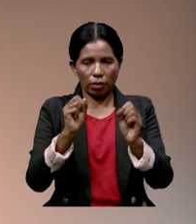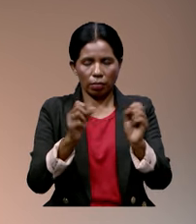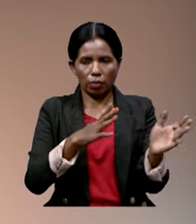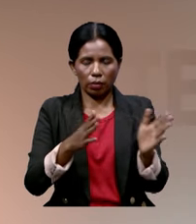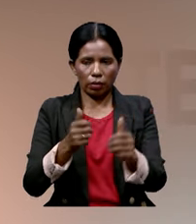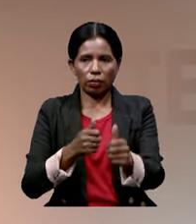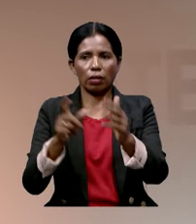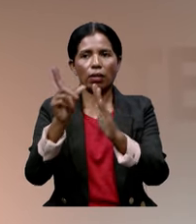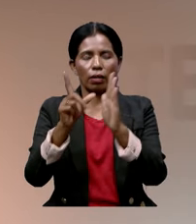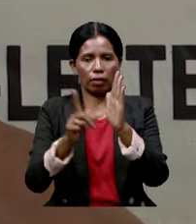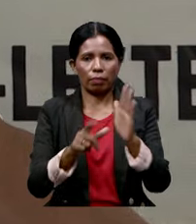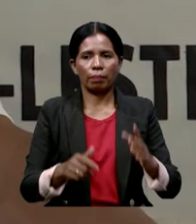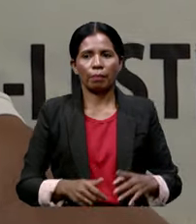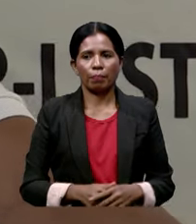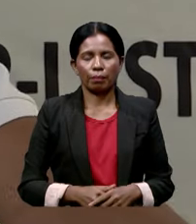prosesa tuir lei.